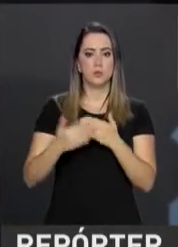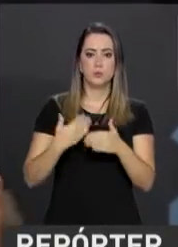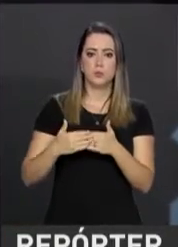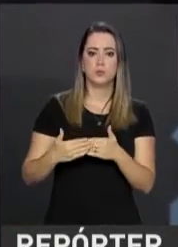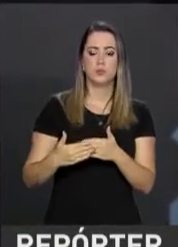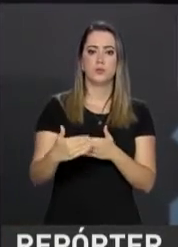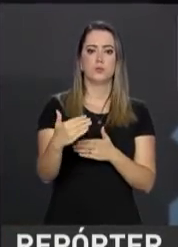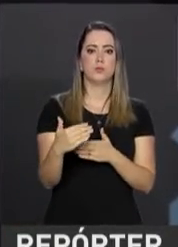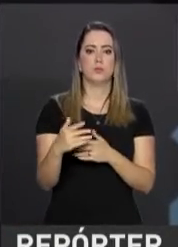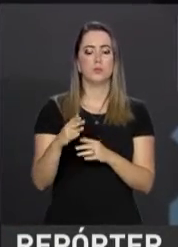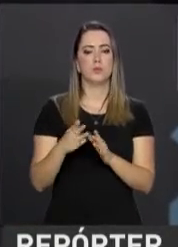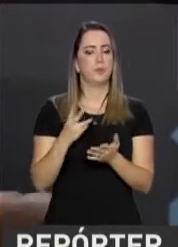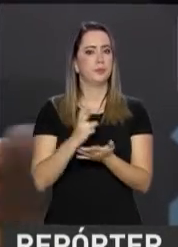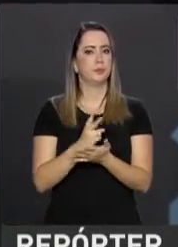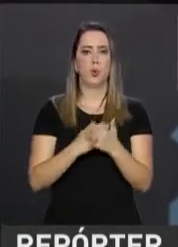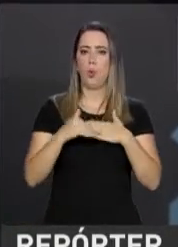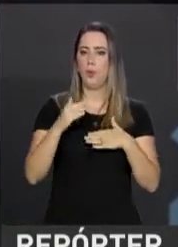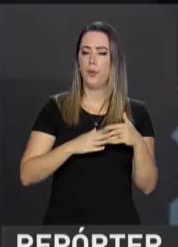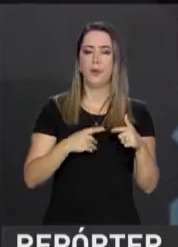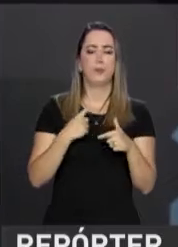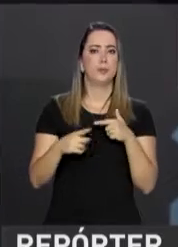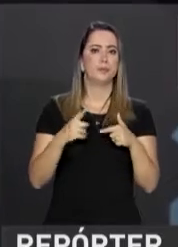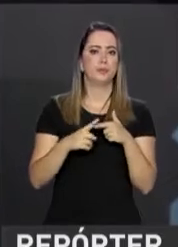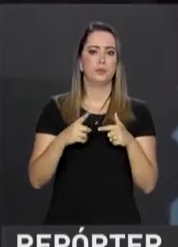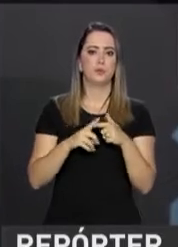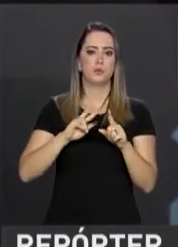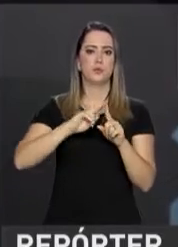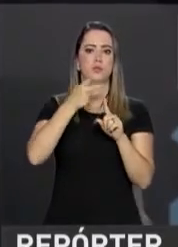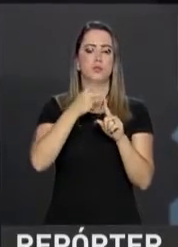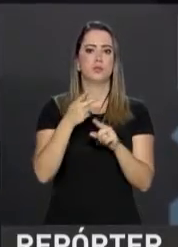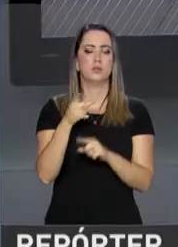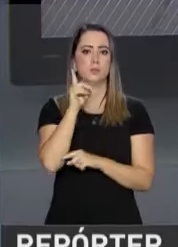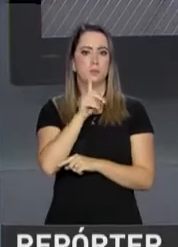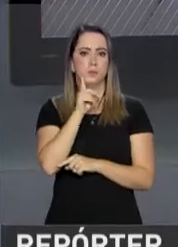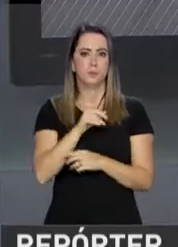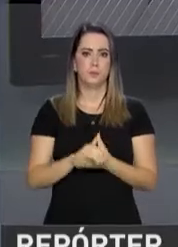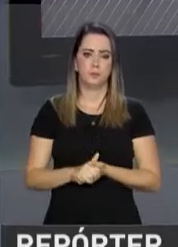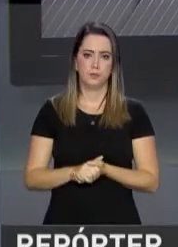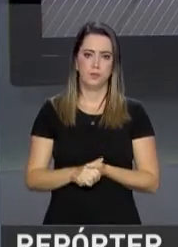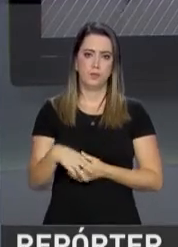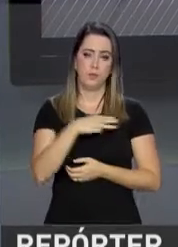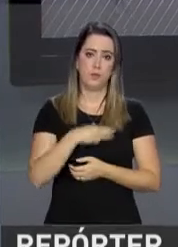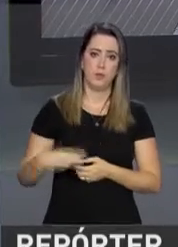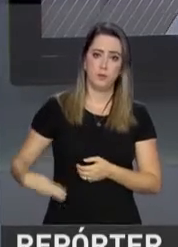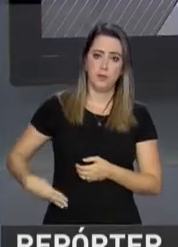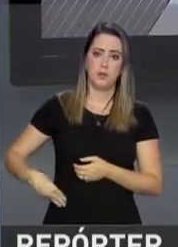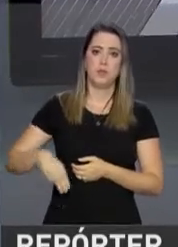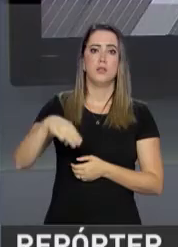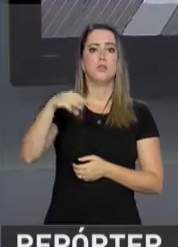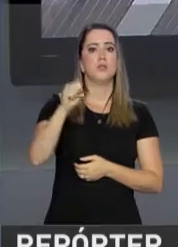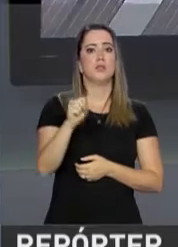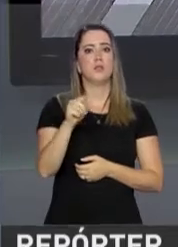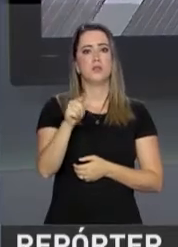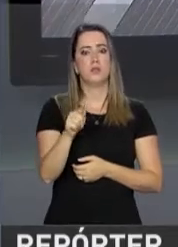a independentemente de questões na sua vantagem americana o ministro da secretaria geral da presidência